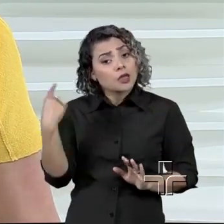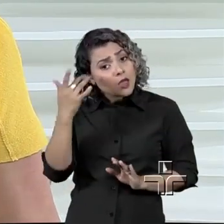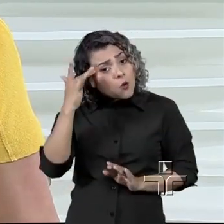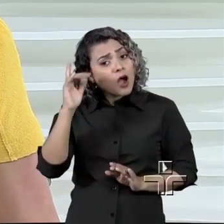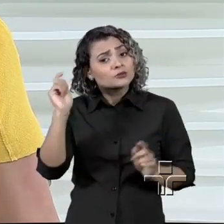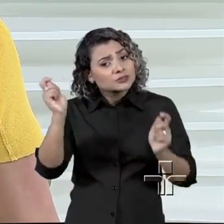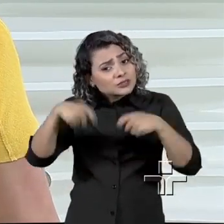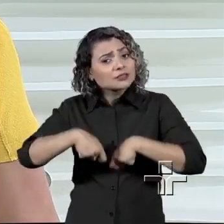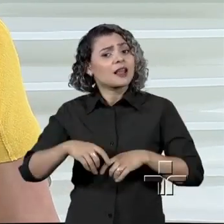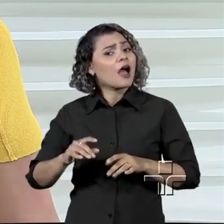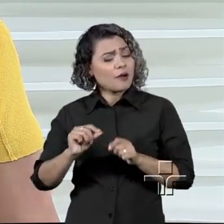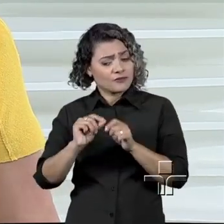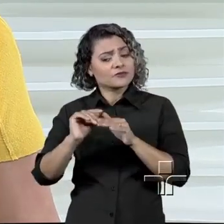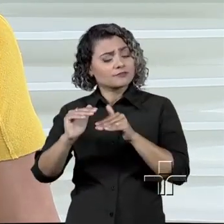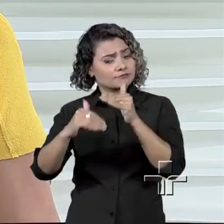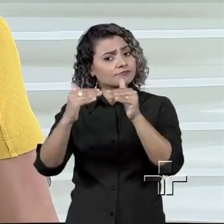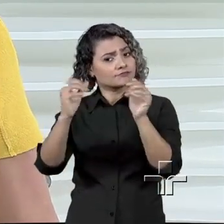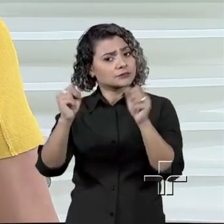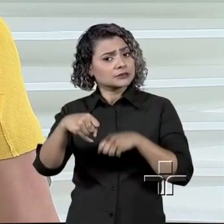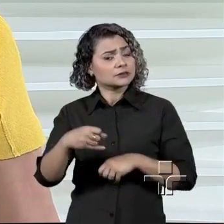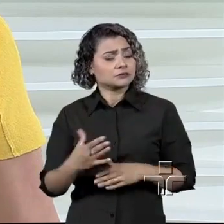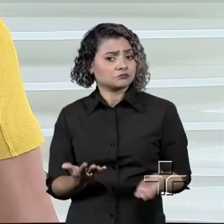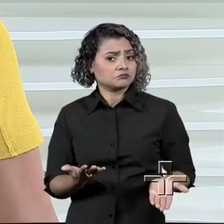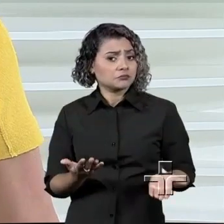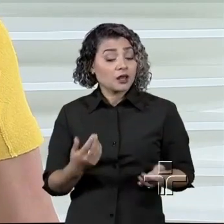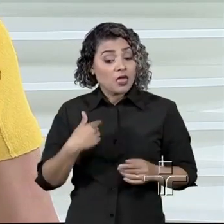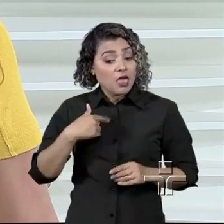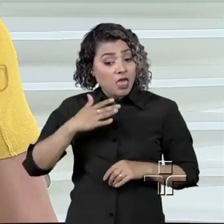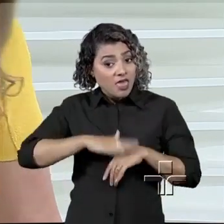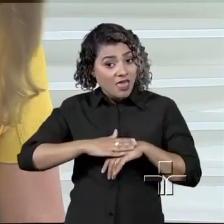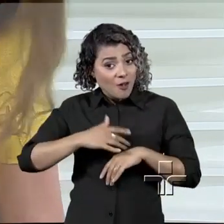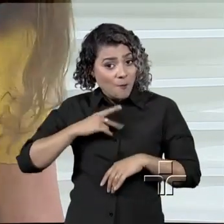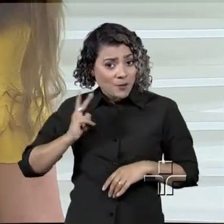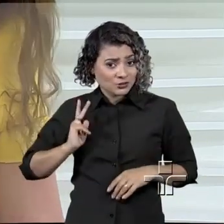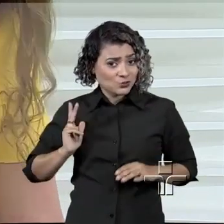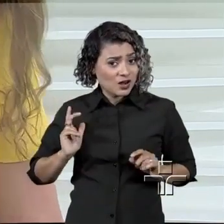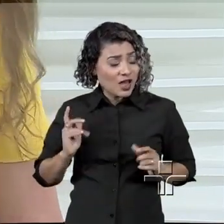possibilidade, sim, de fazer isso. Eu, pessoalmente, hoje, olha,